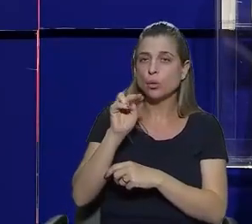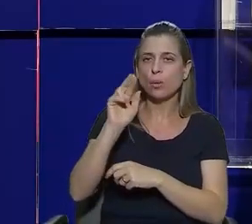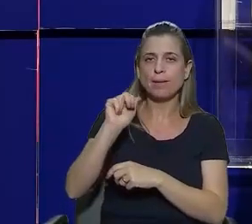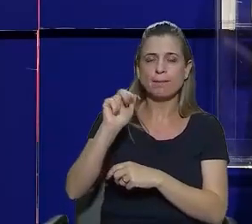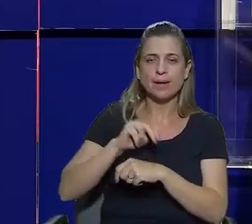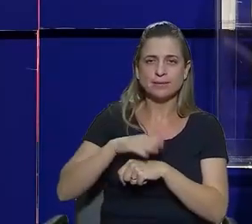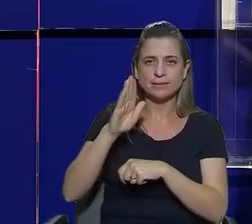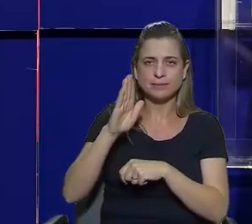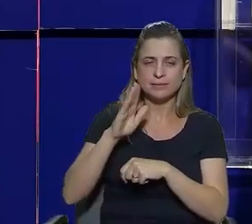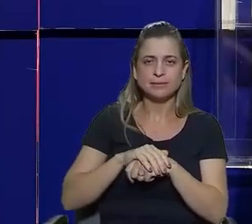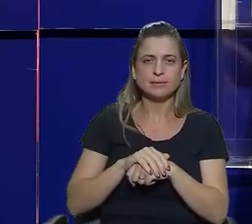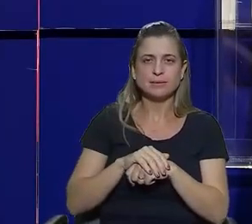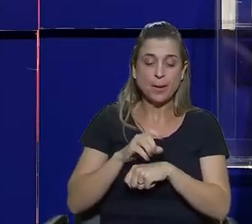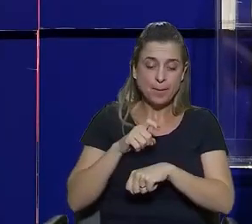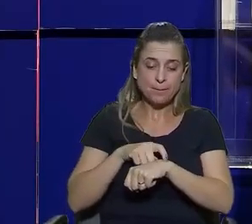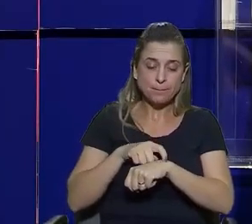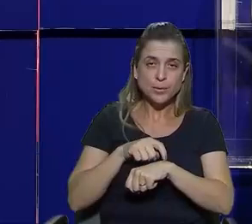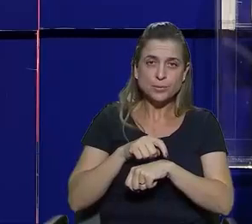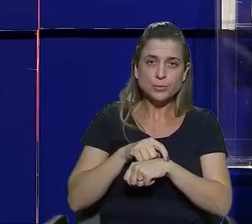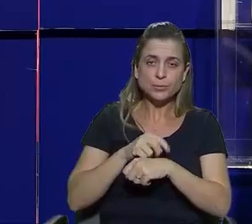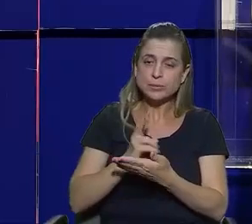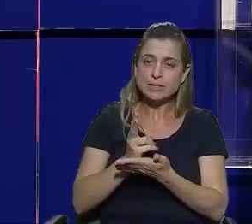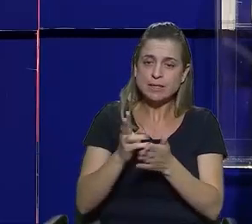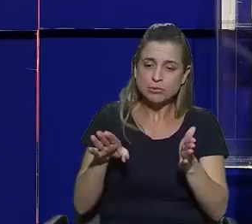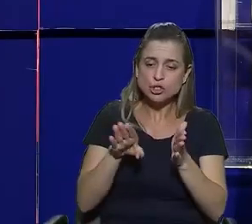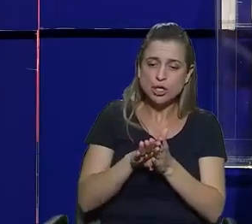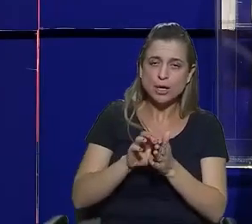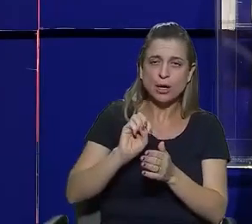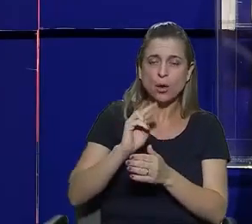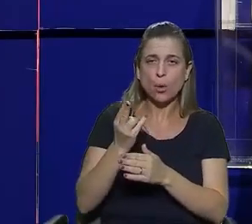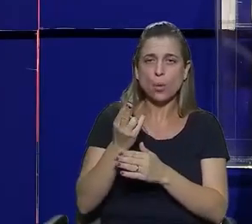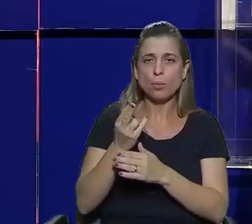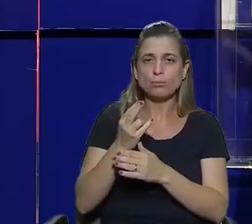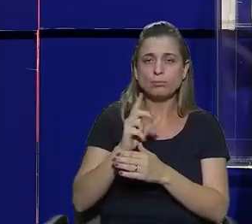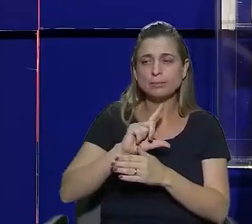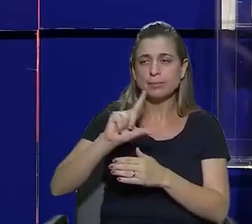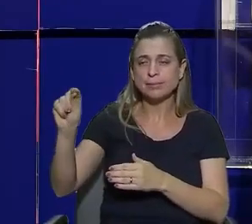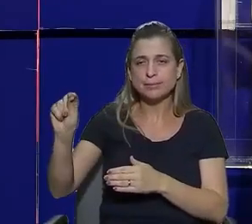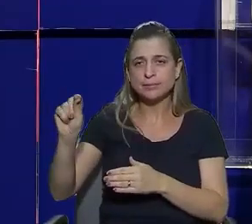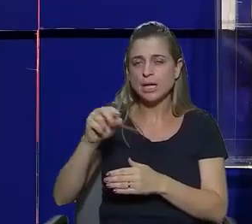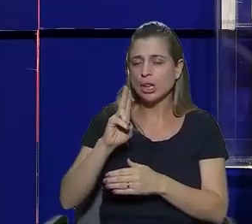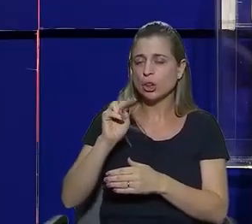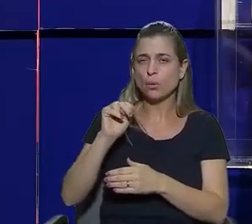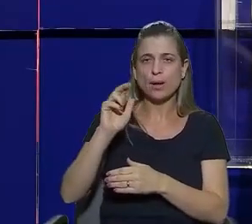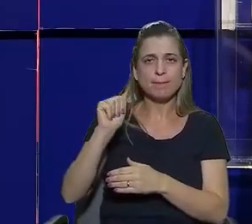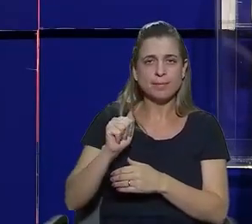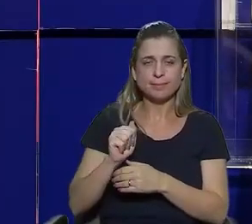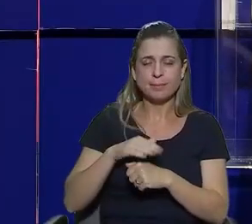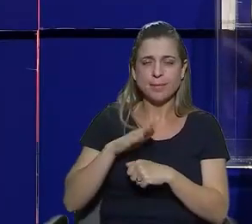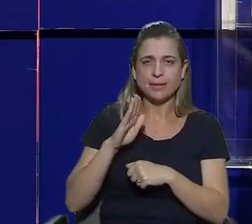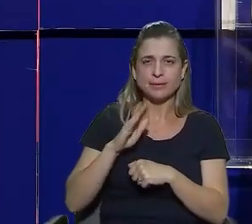mais. Todo minuto, de chegada ou partida, é um nunca mais. Por isso, eu também lhe aceno adeus a